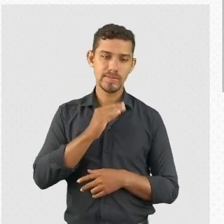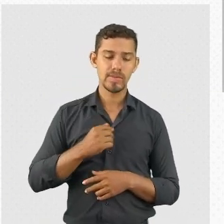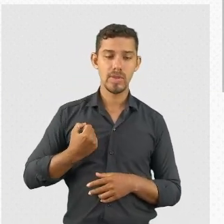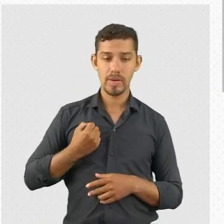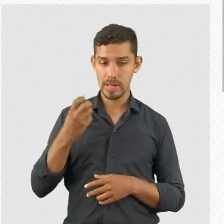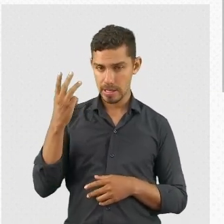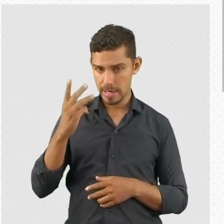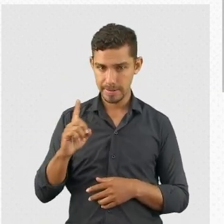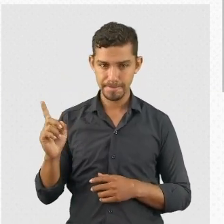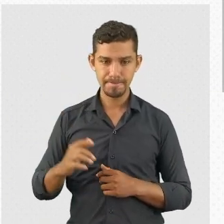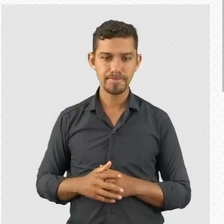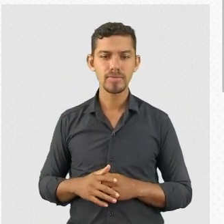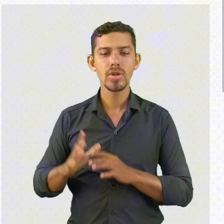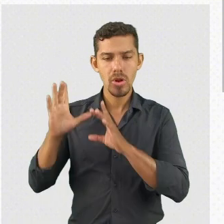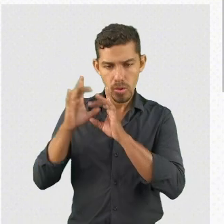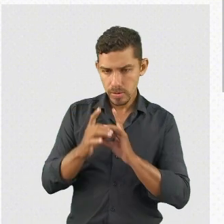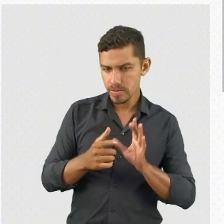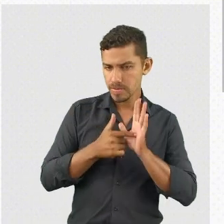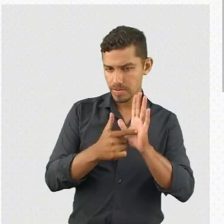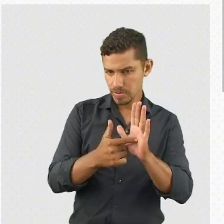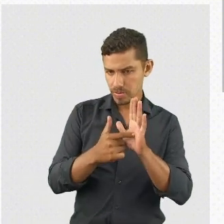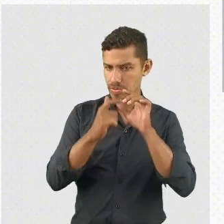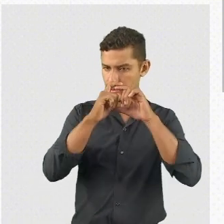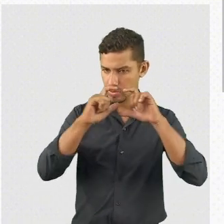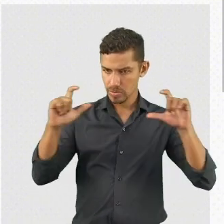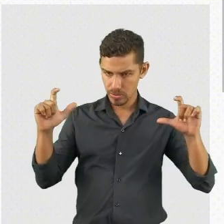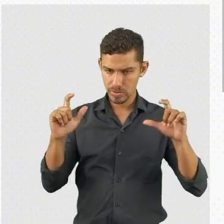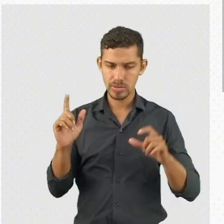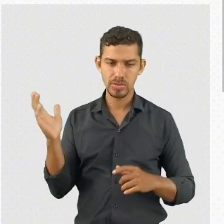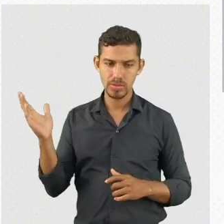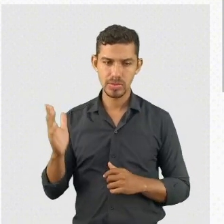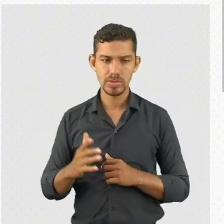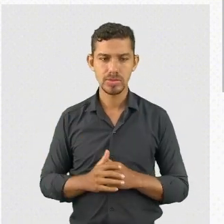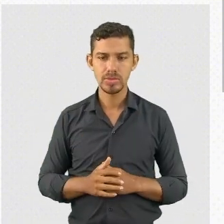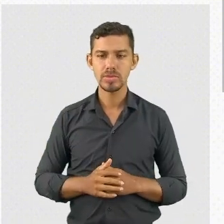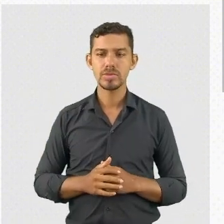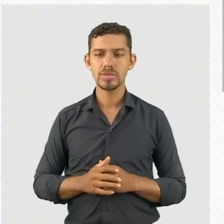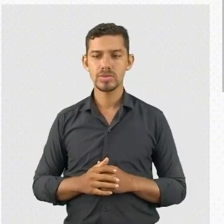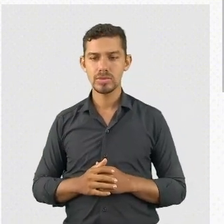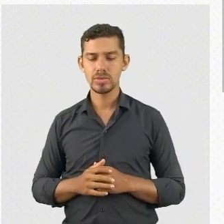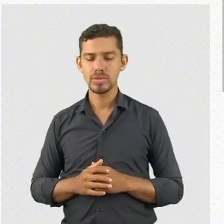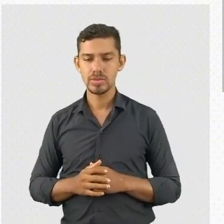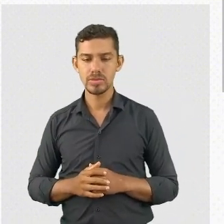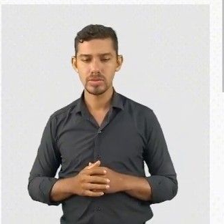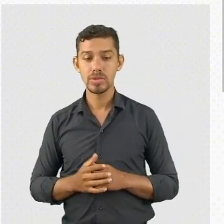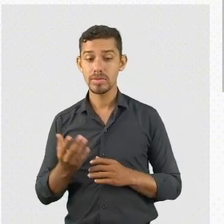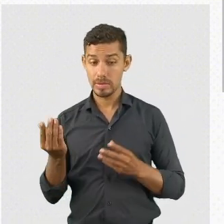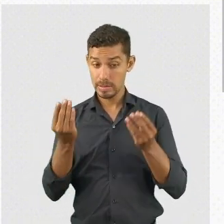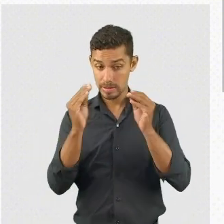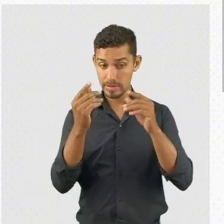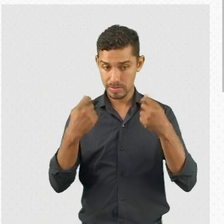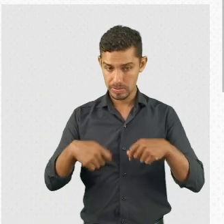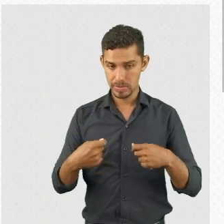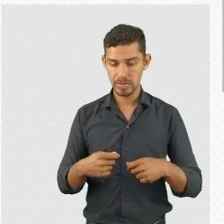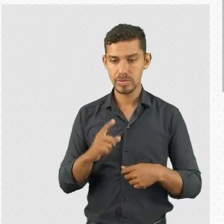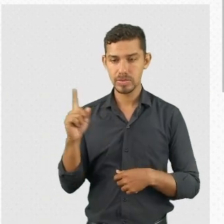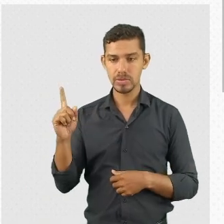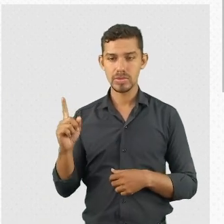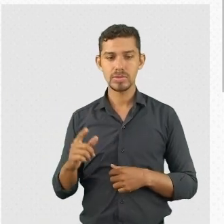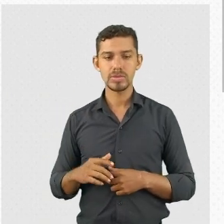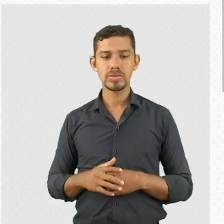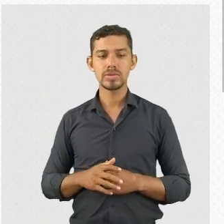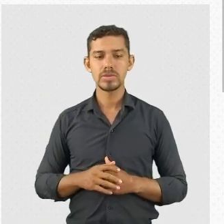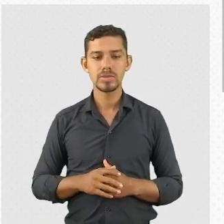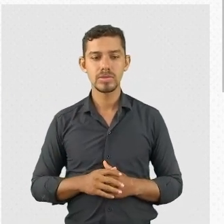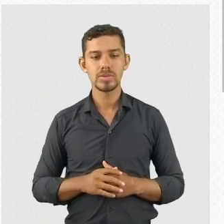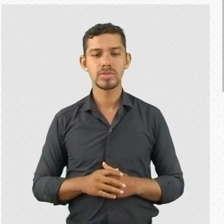número 3. No contexto apresentado no fragmento, espaço, então a gente vai ter que completar. The onions